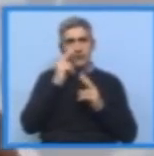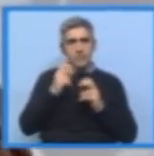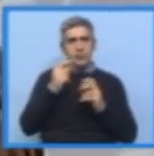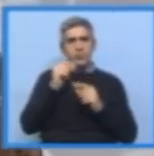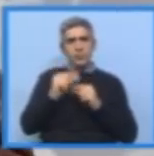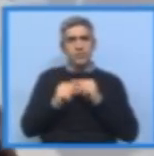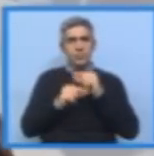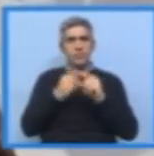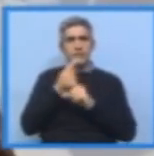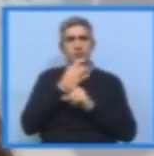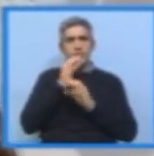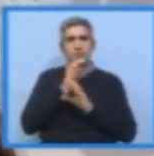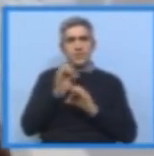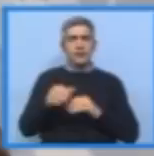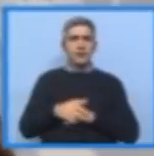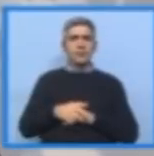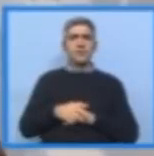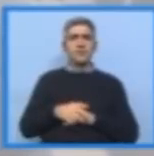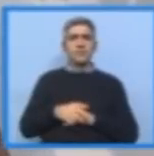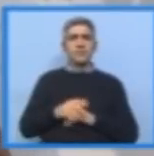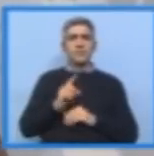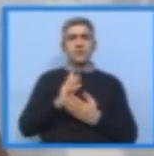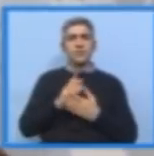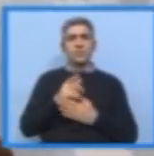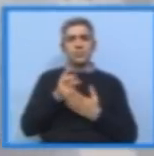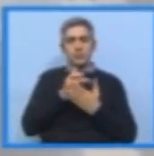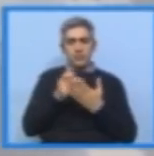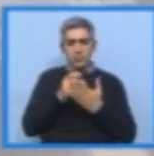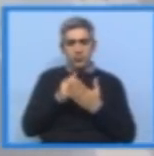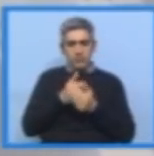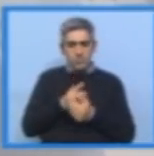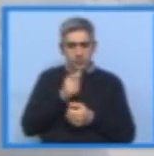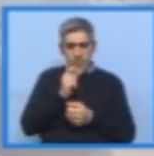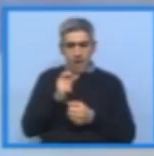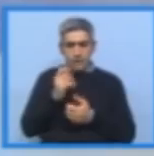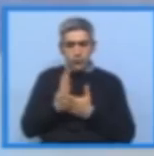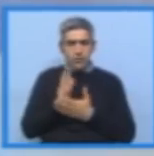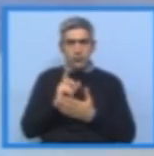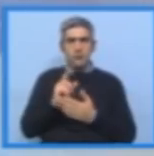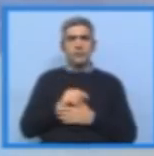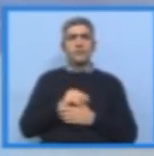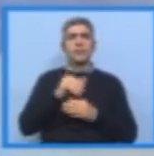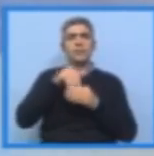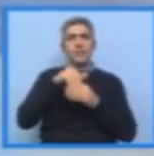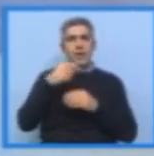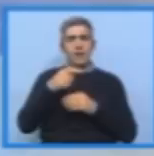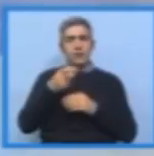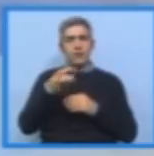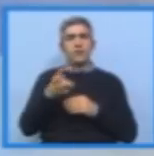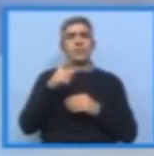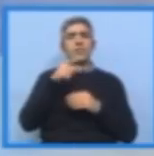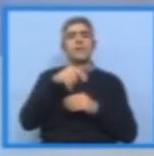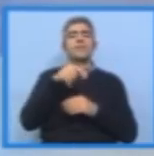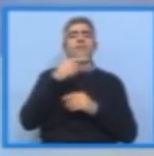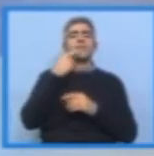descobrindo, estas coisas maravilhosas, não é? E não tomar apenas isto à letra, não é? Claro. Nathaniel, estes